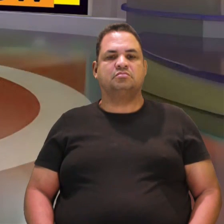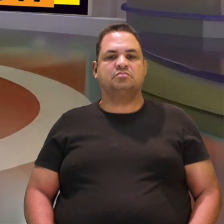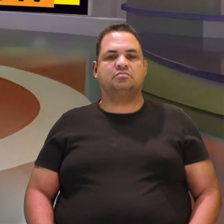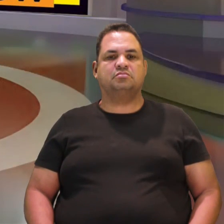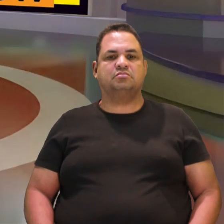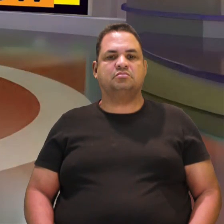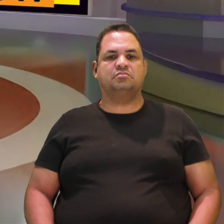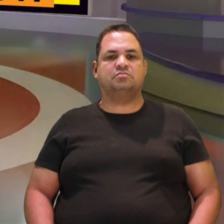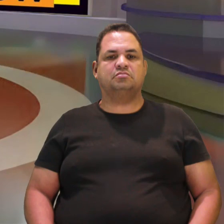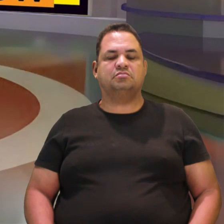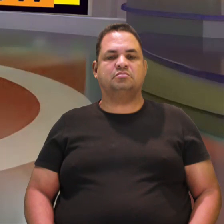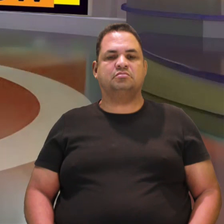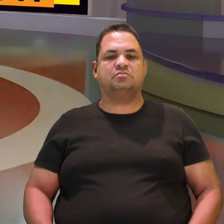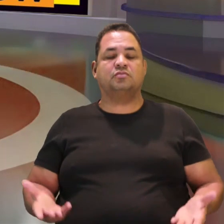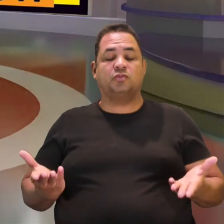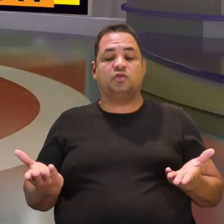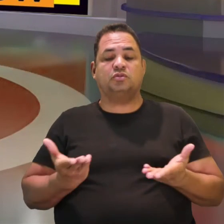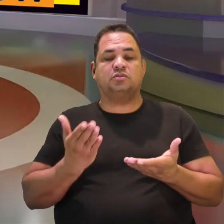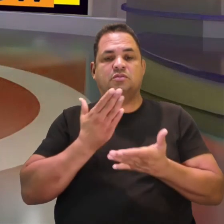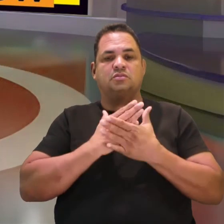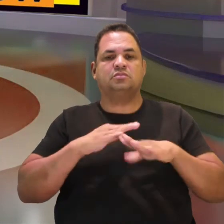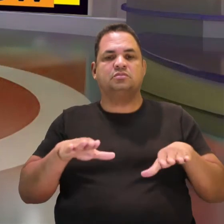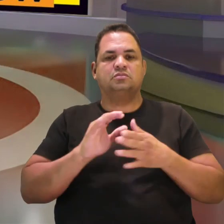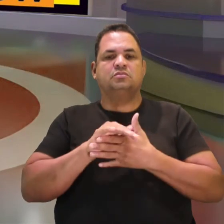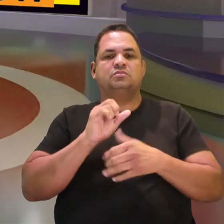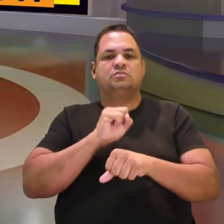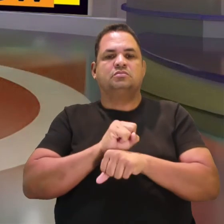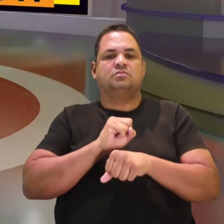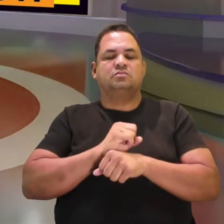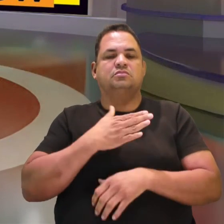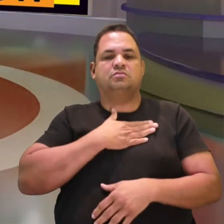for today, folks. Por hoje é só, pessoal. Espero que vocês